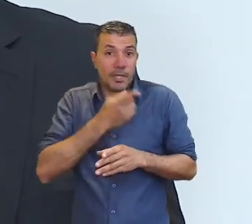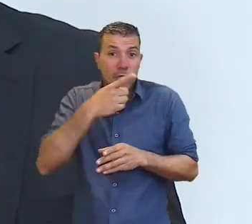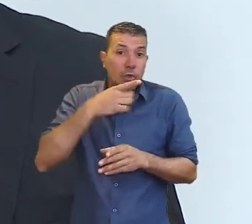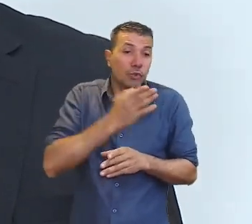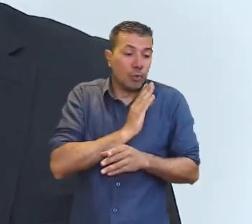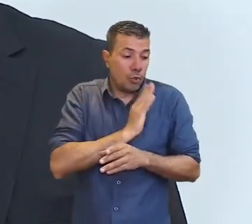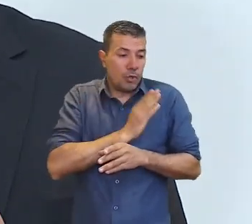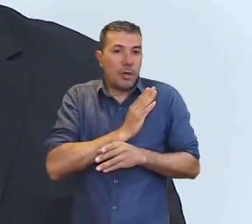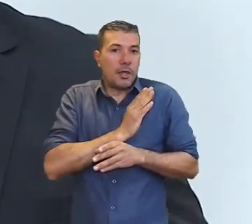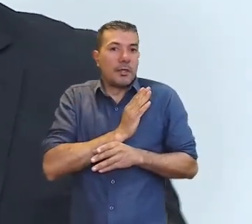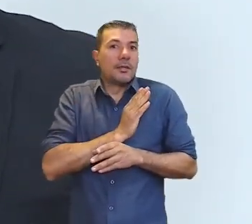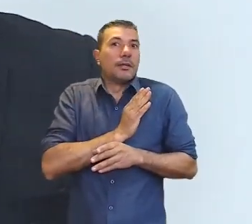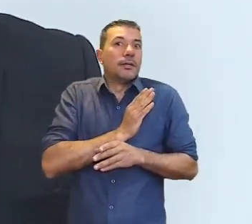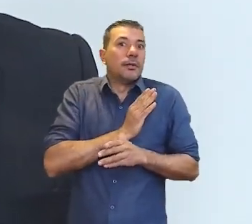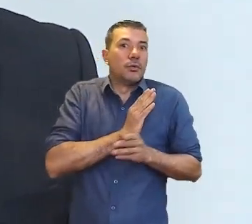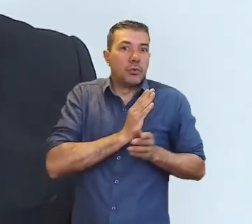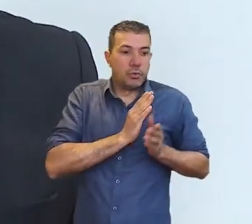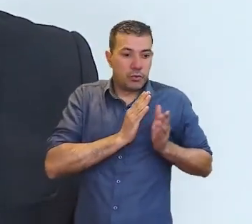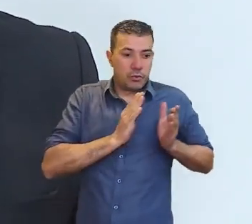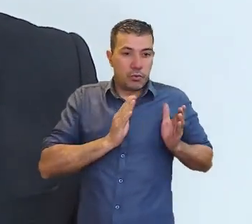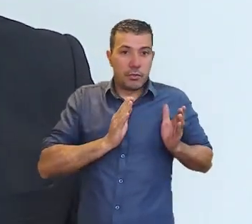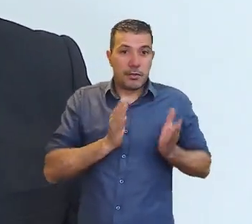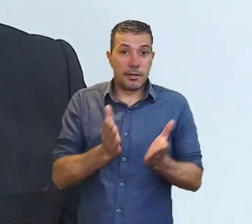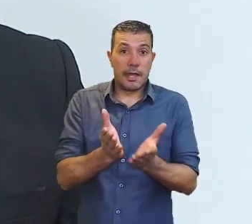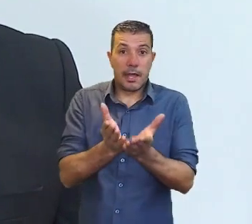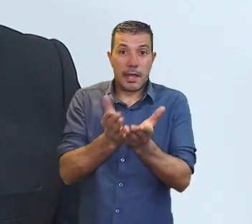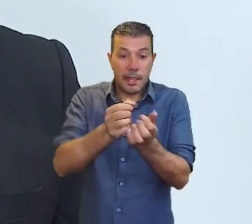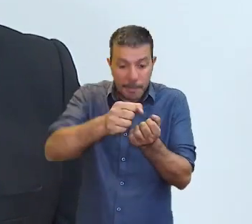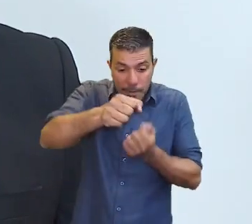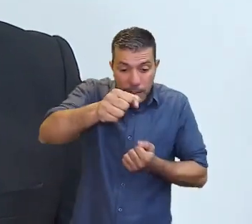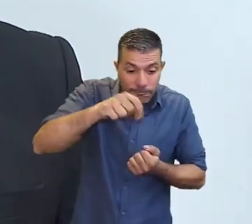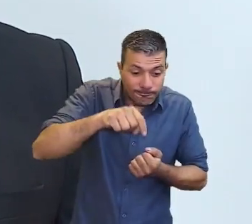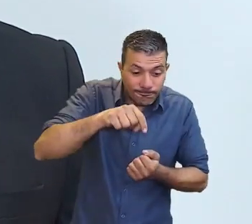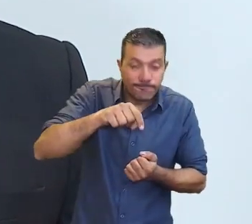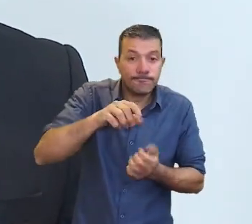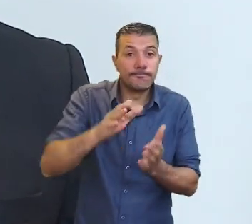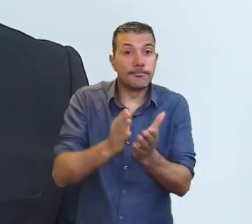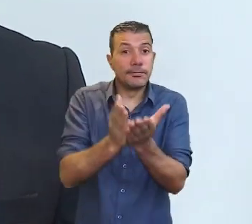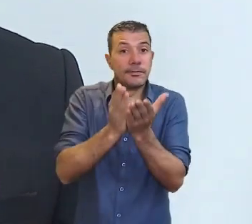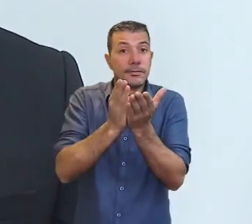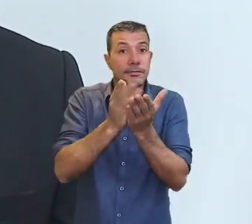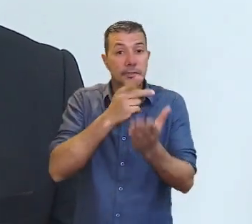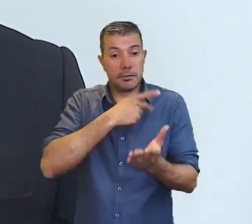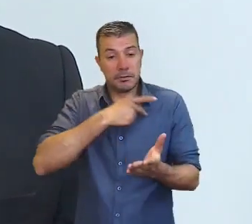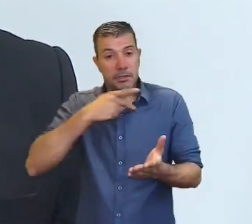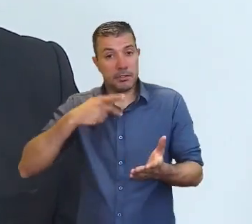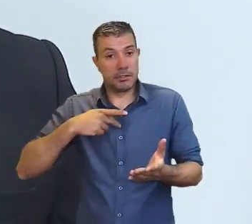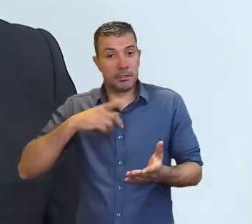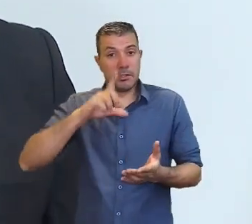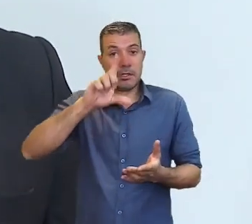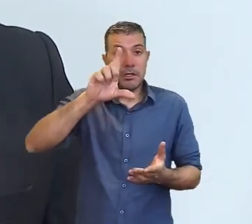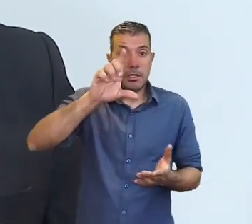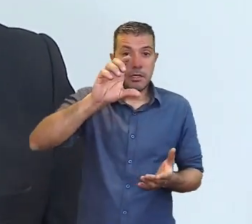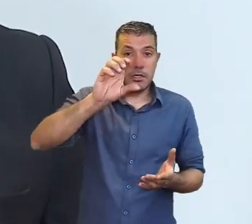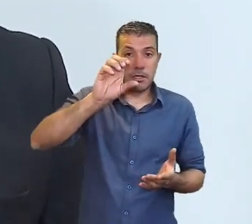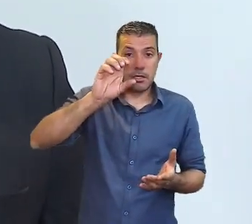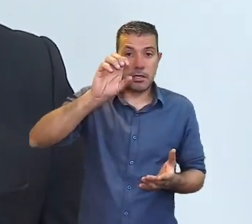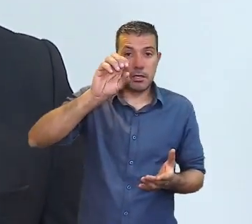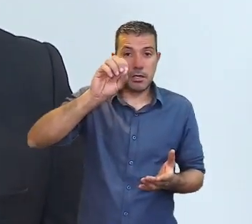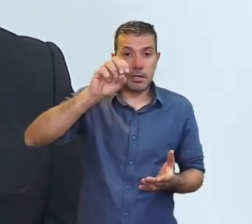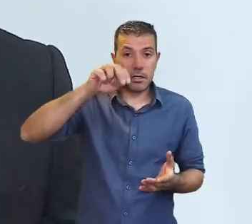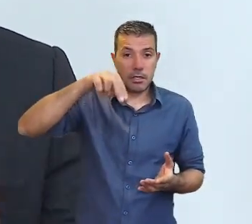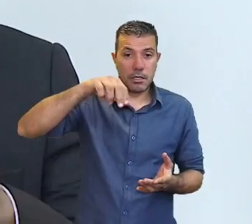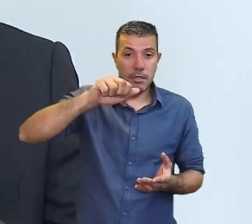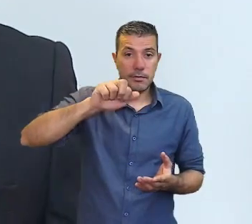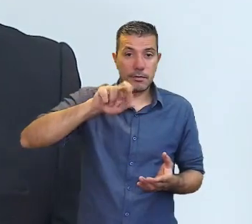nossos corações e mentes se abram para a palavra de Deus que será estudada através das mensagens com o pastor Leonardo e também dos seus convidados.